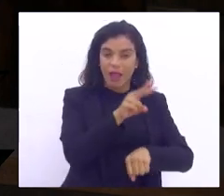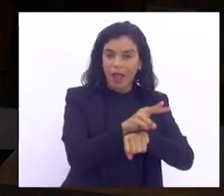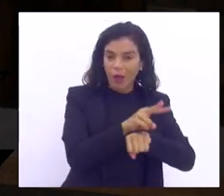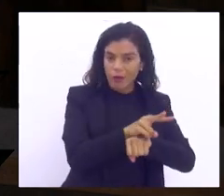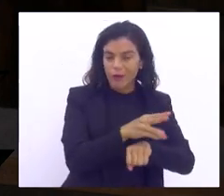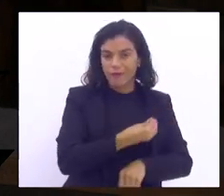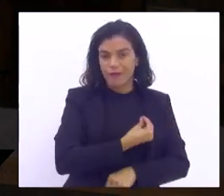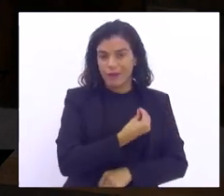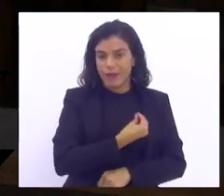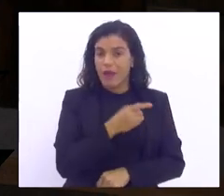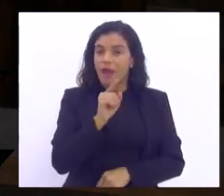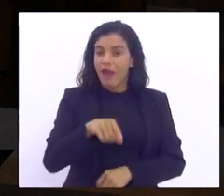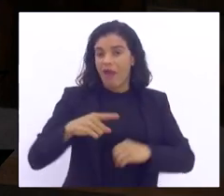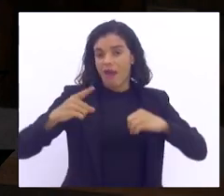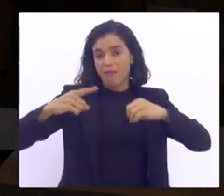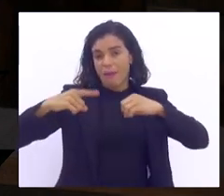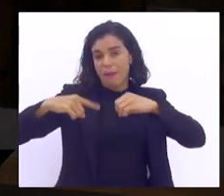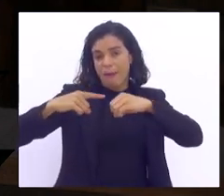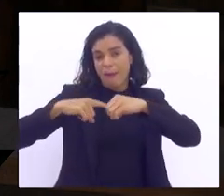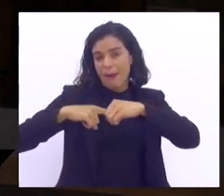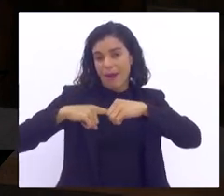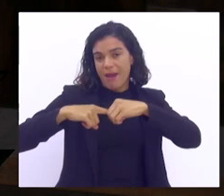cauteloso? É a concepção.